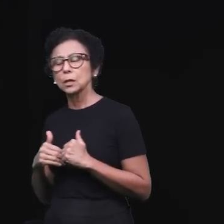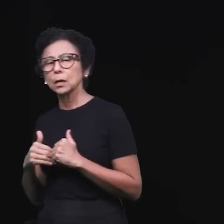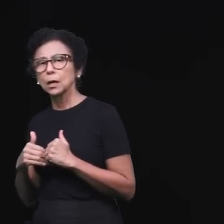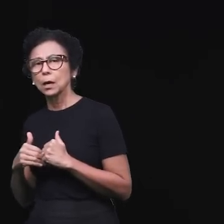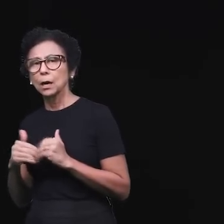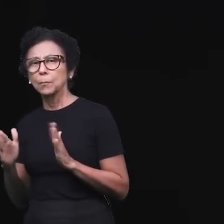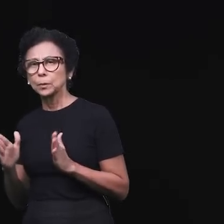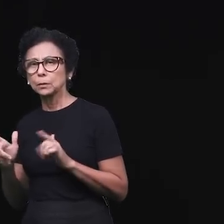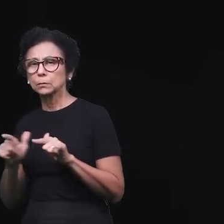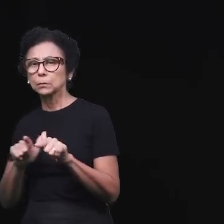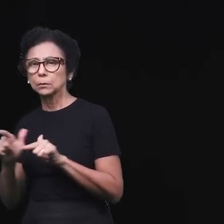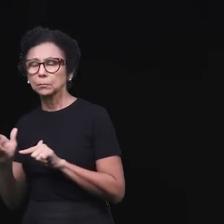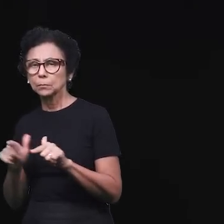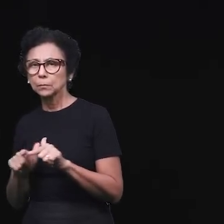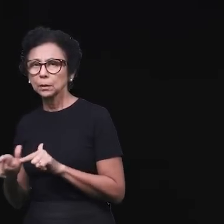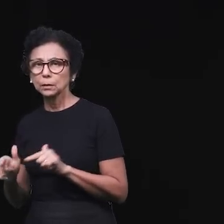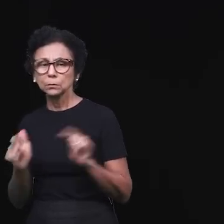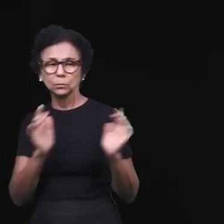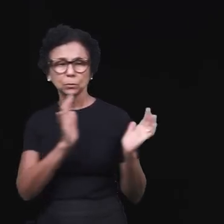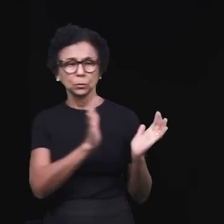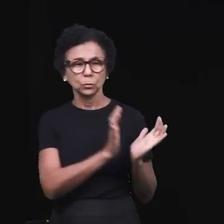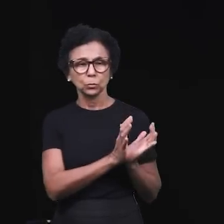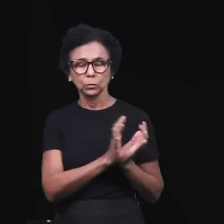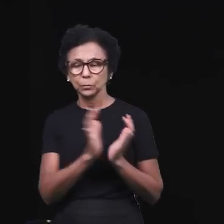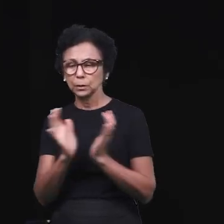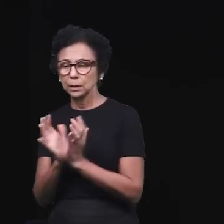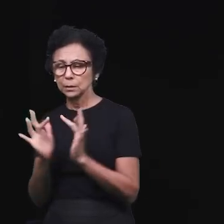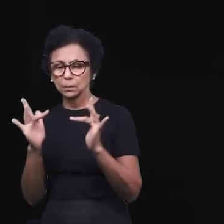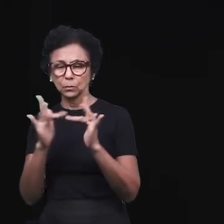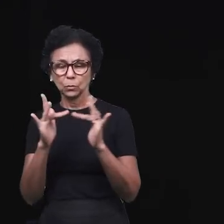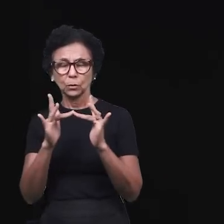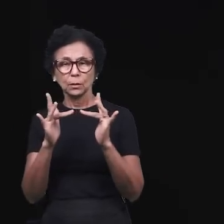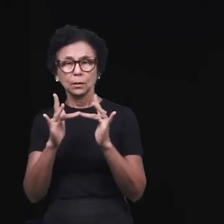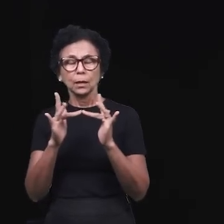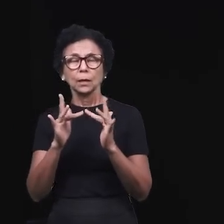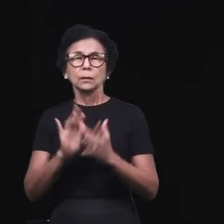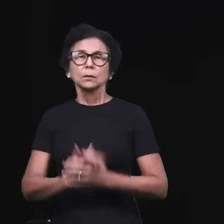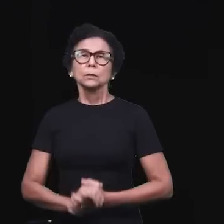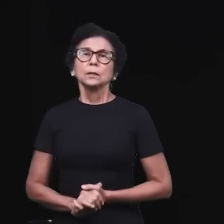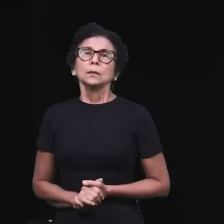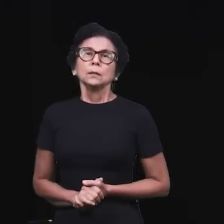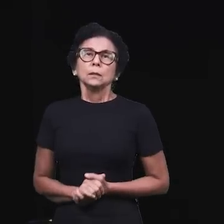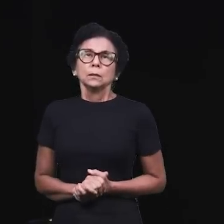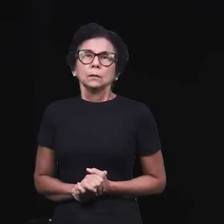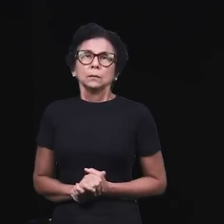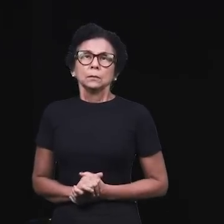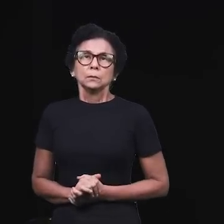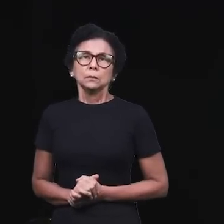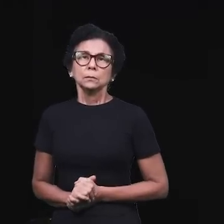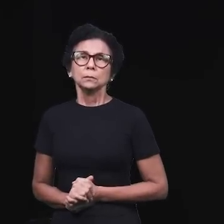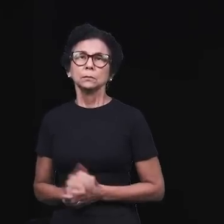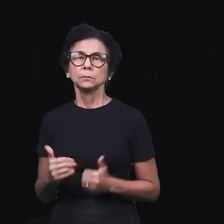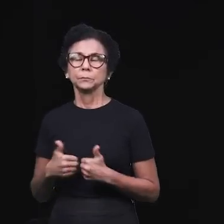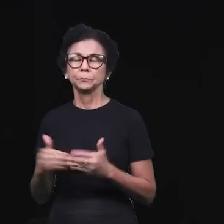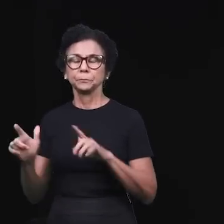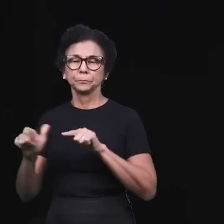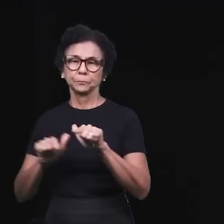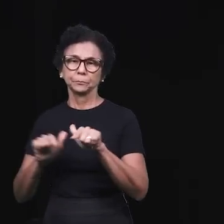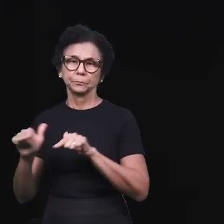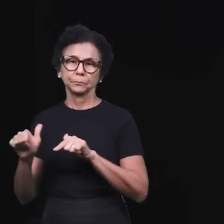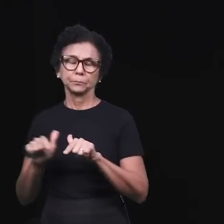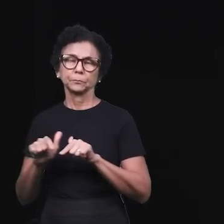Washington. Ele foi para a região de Chicago, um trabalho ali na região de Chicago e também no